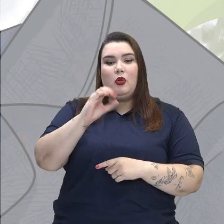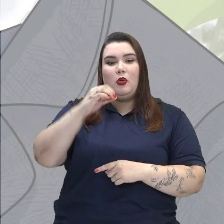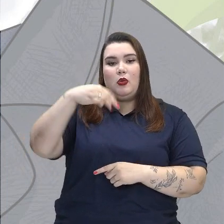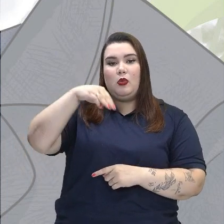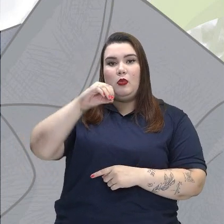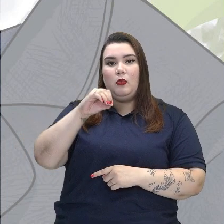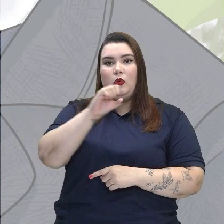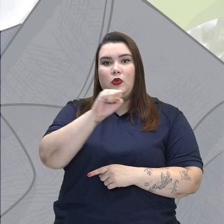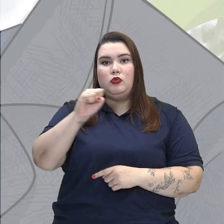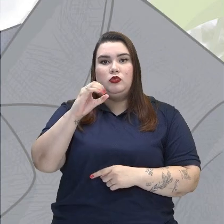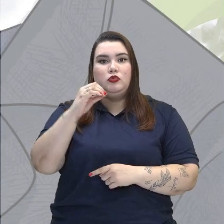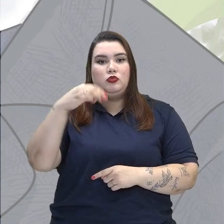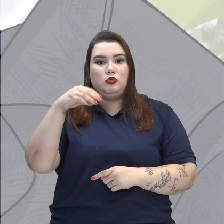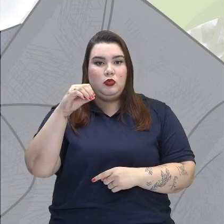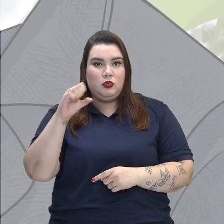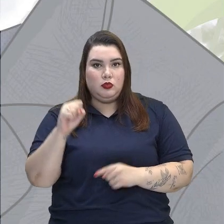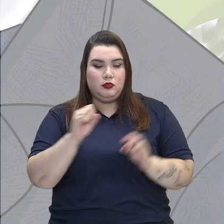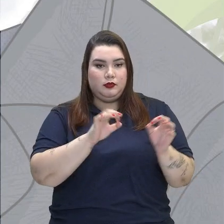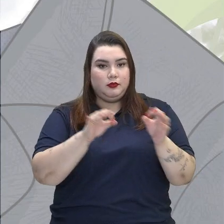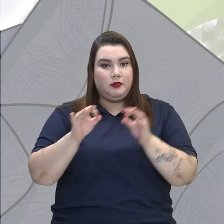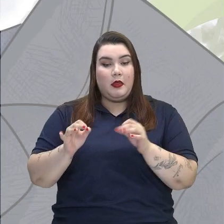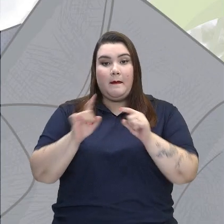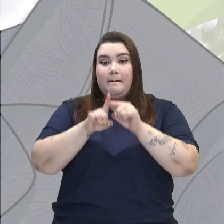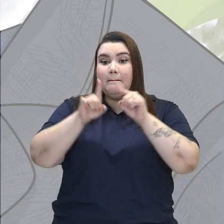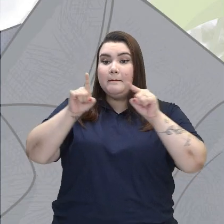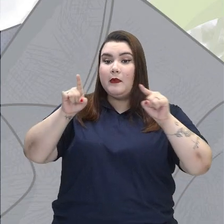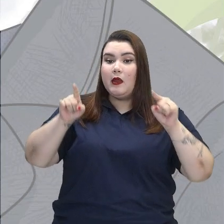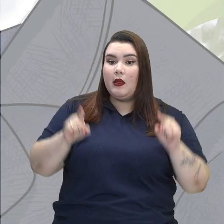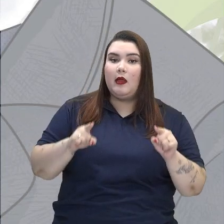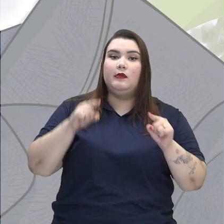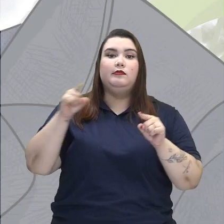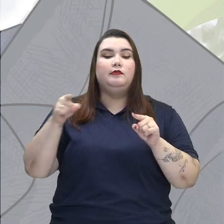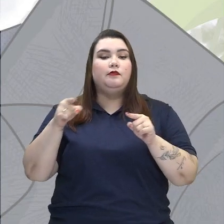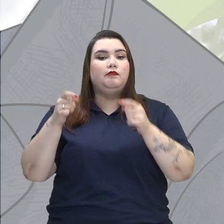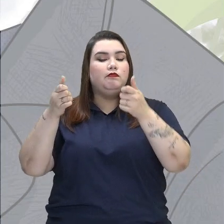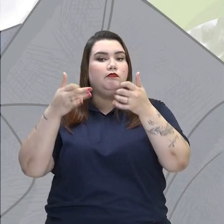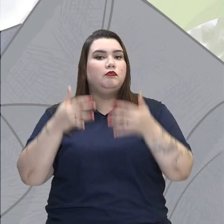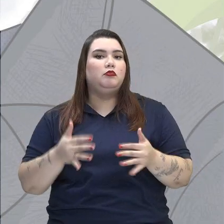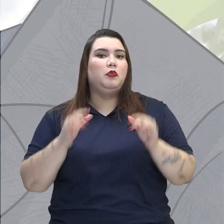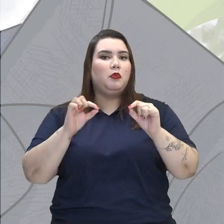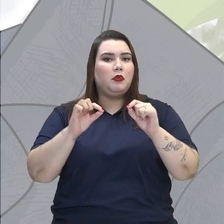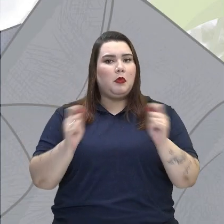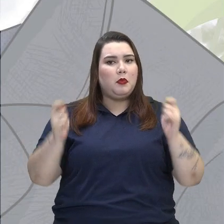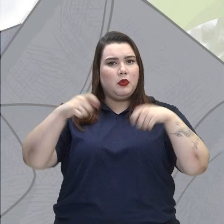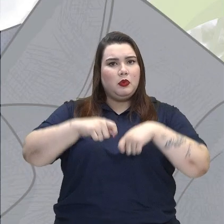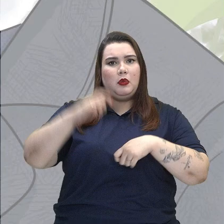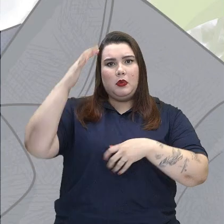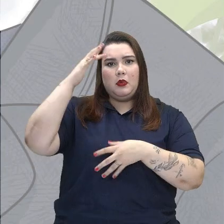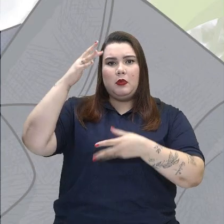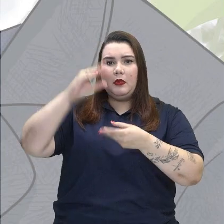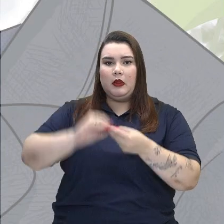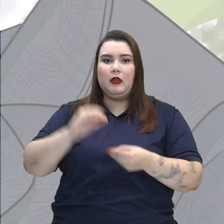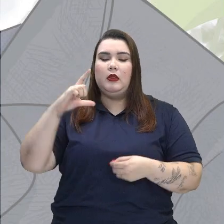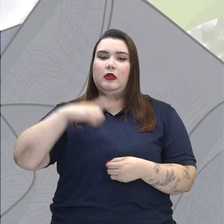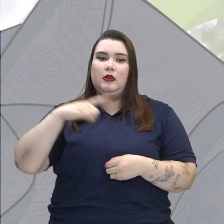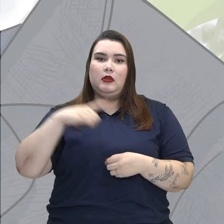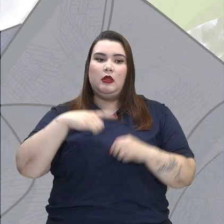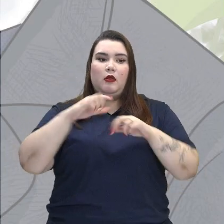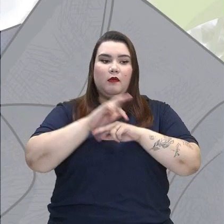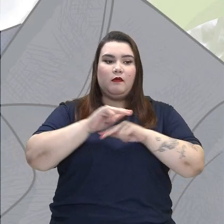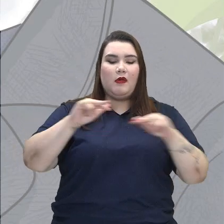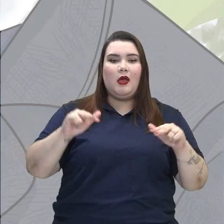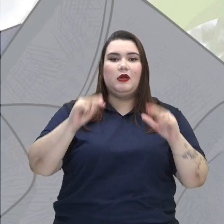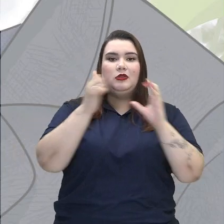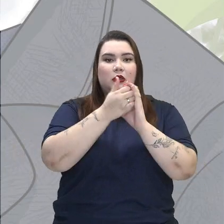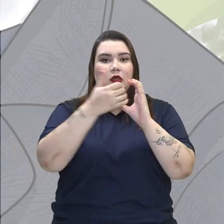organiza durante a divisão celular. Mas ele, no entanto, foi capaz de compreender que existiam fatores